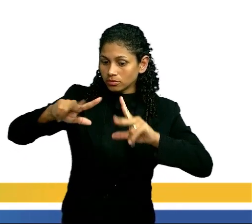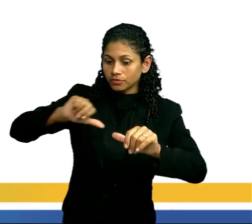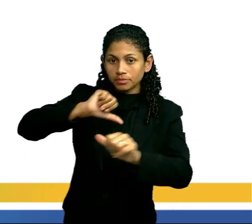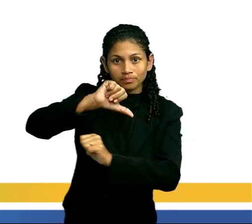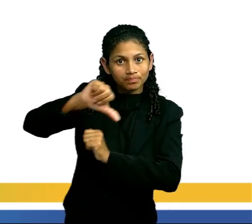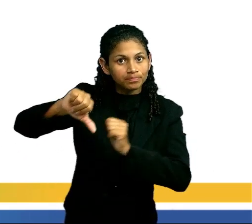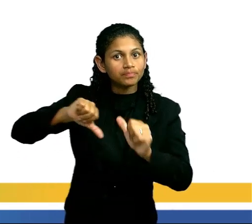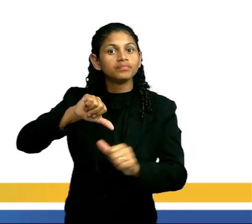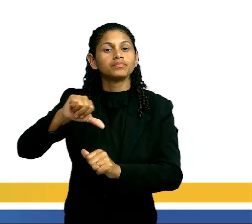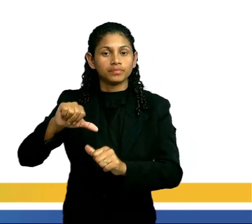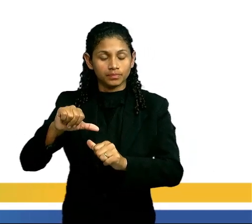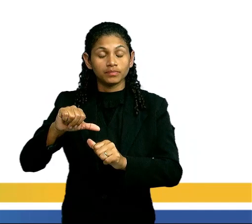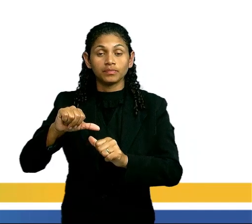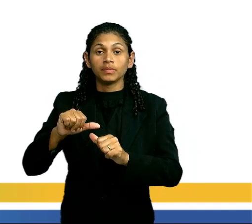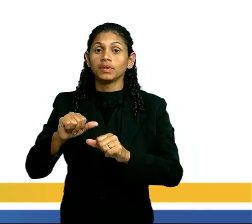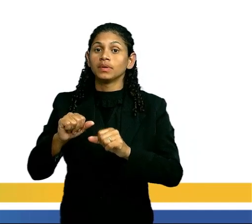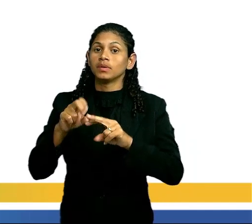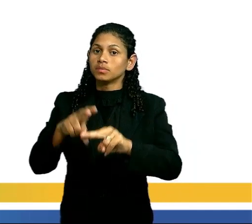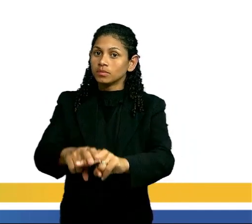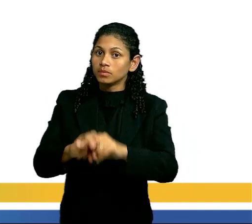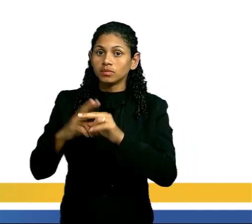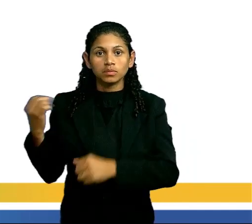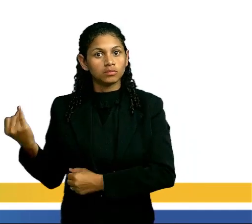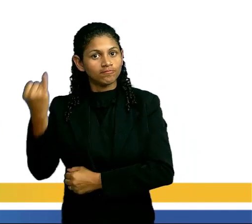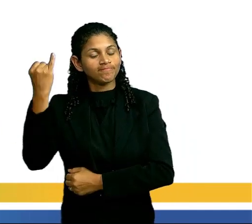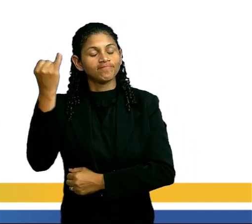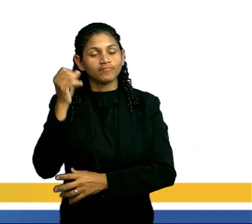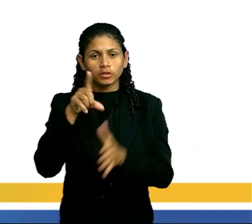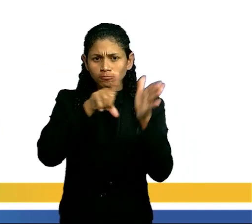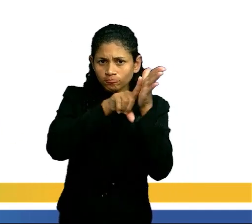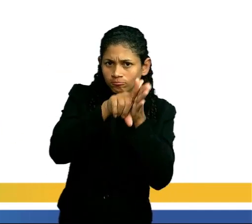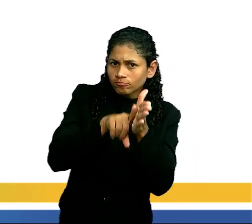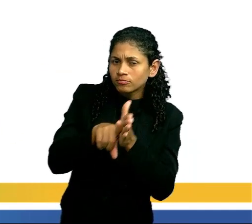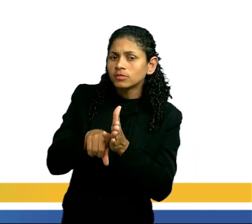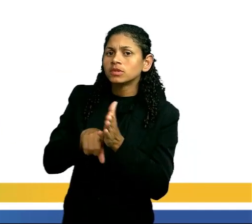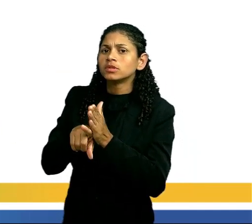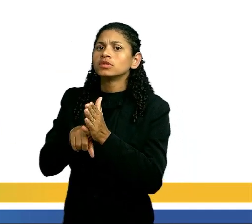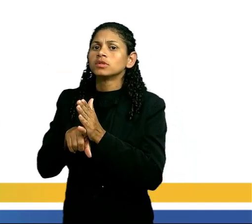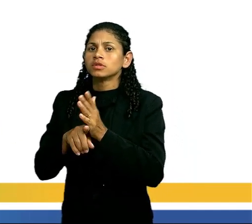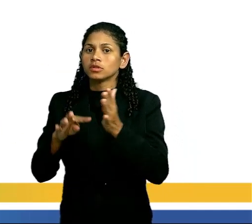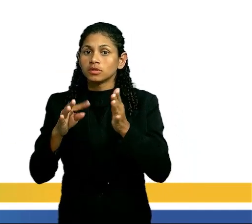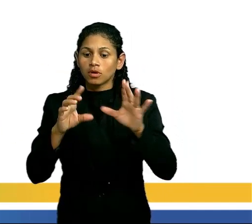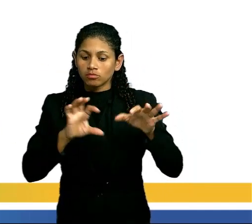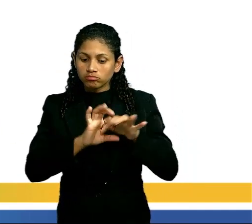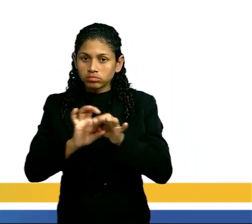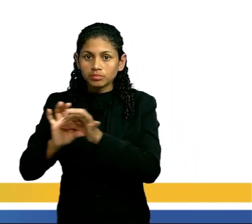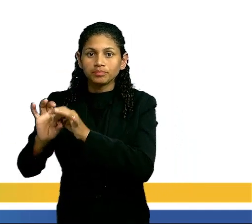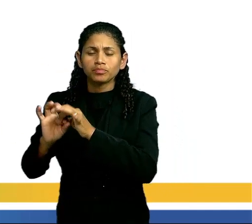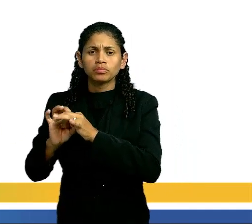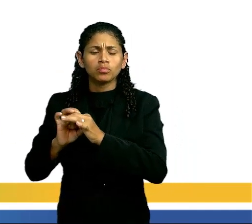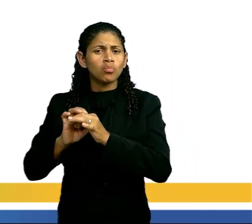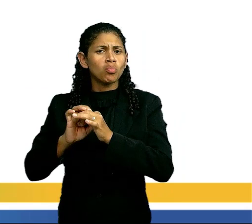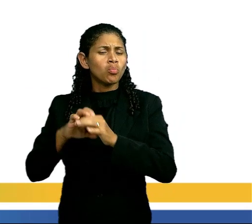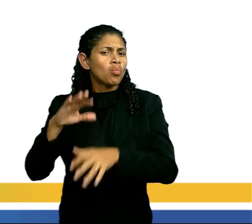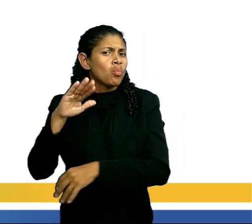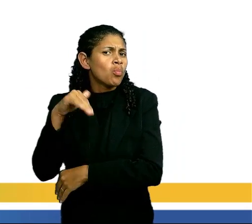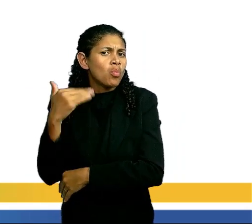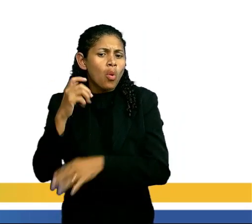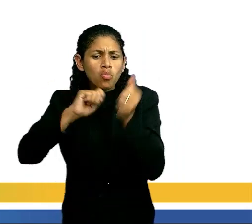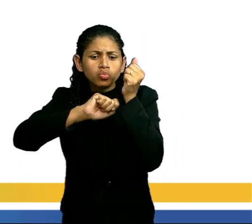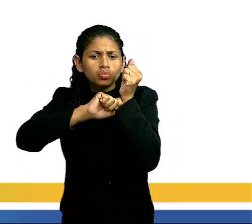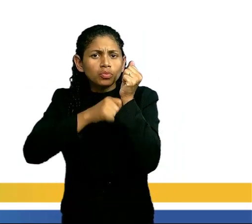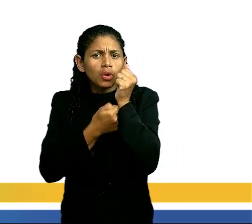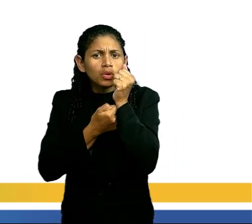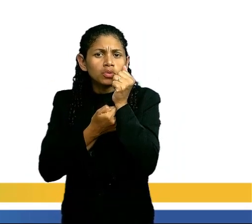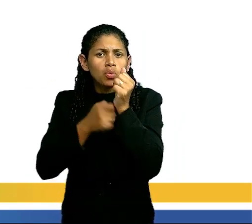observar a relação estabelecida no contexto. Essa tirinha diz: qual é o segredo para um casamento